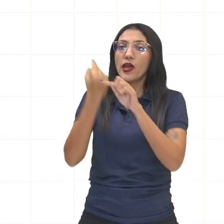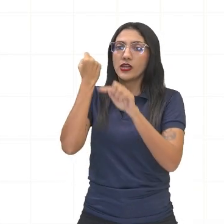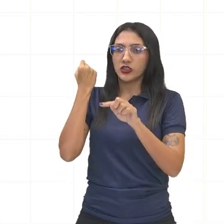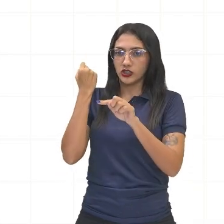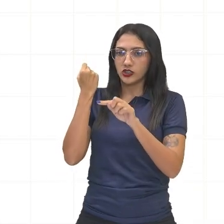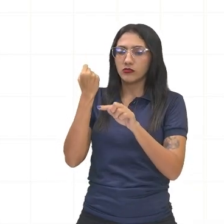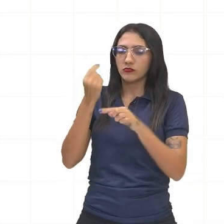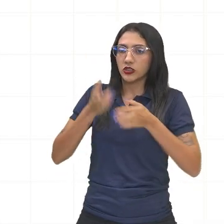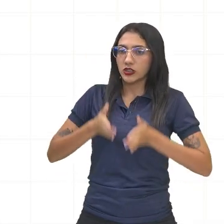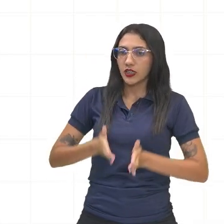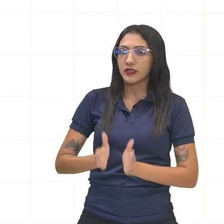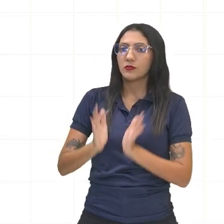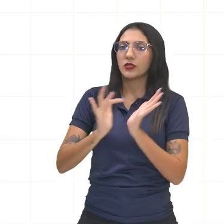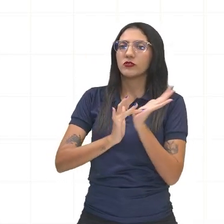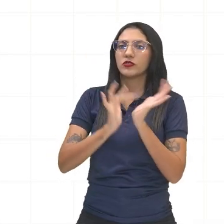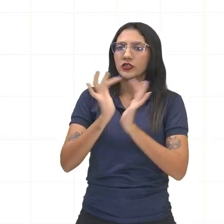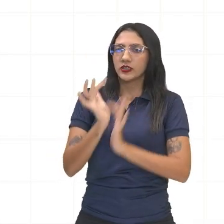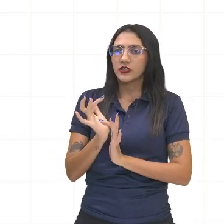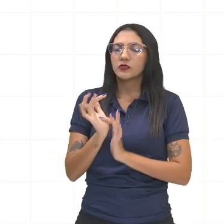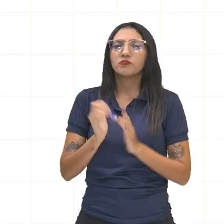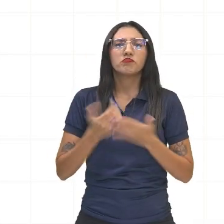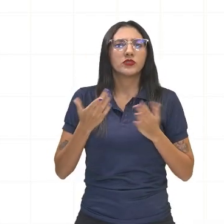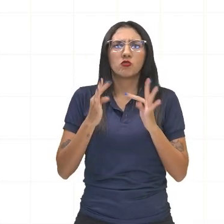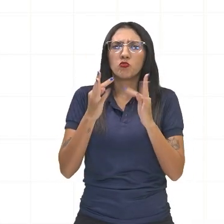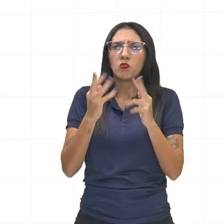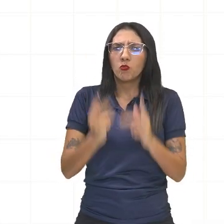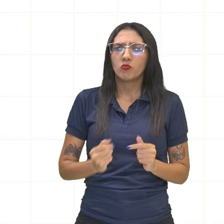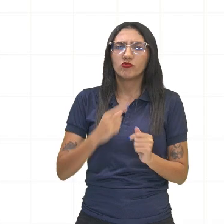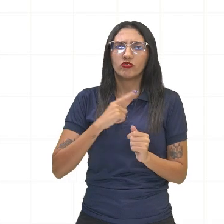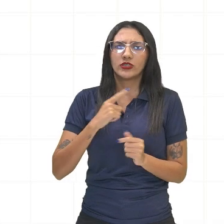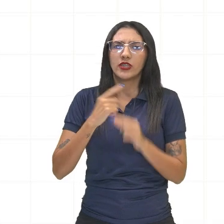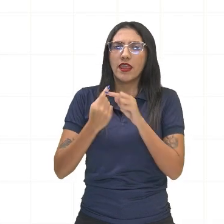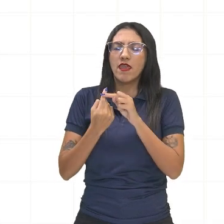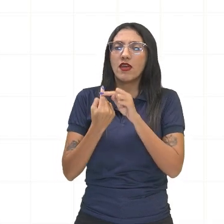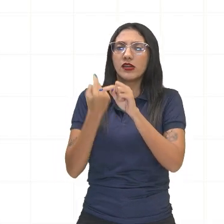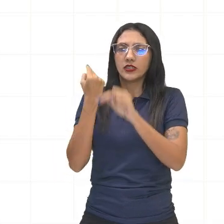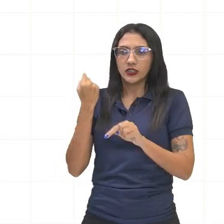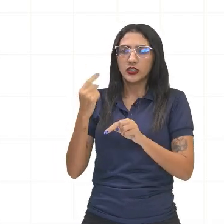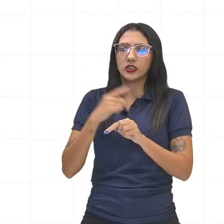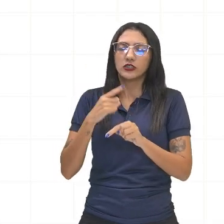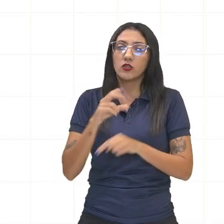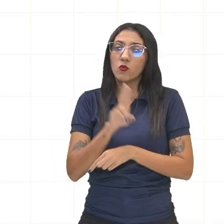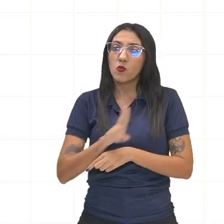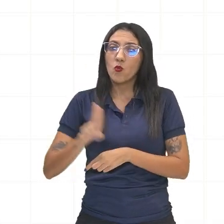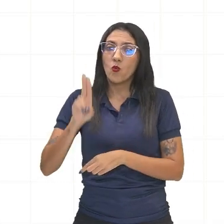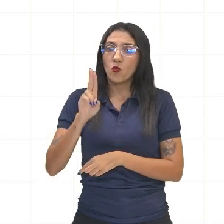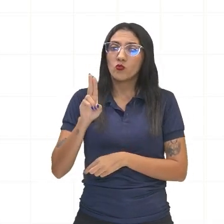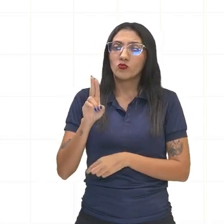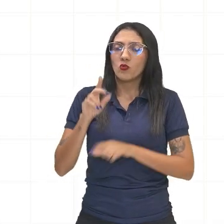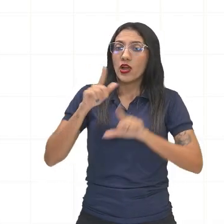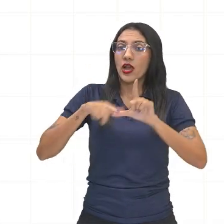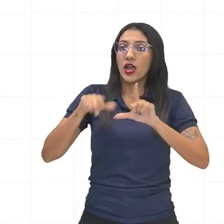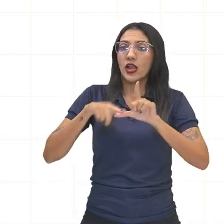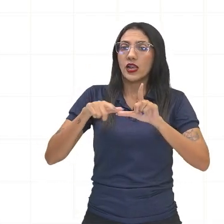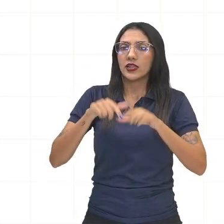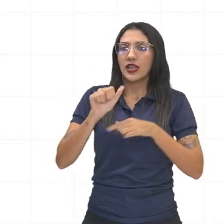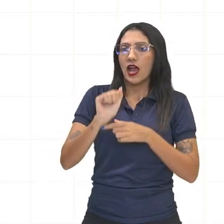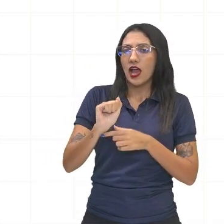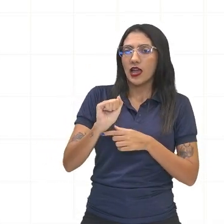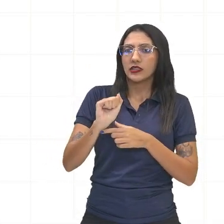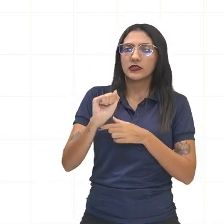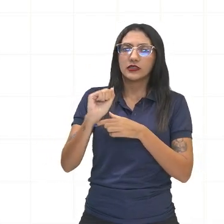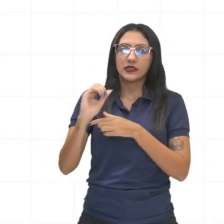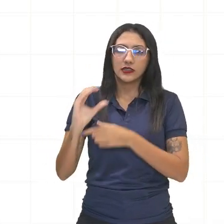Cristo. Para todos os acontecimentos datados, usamos, então, a abreviatura